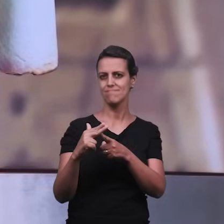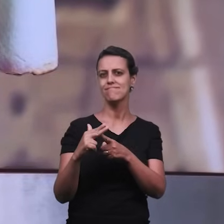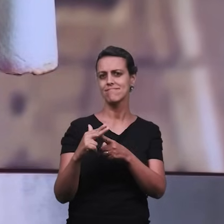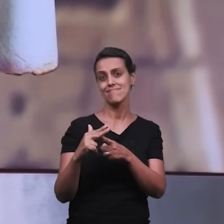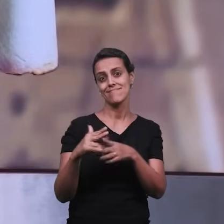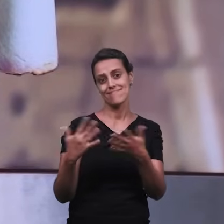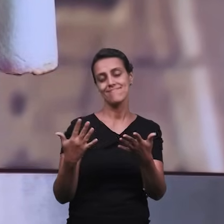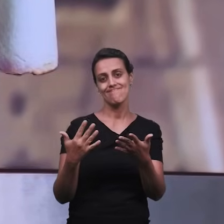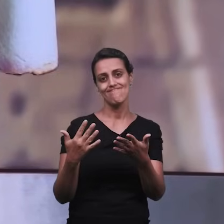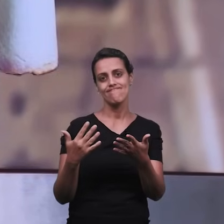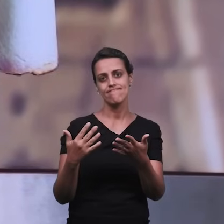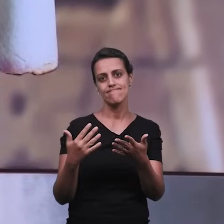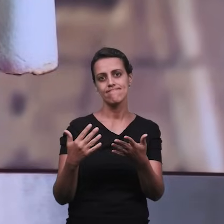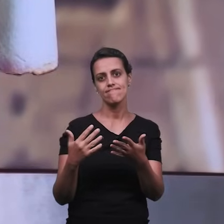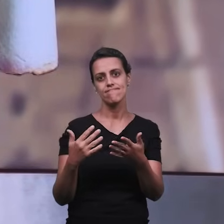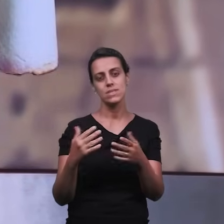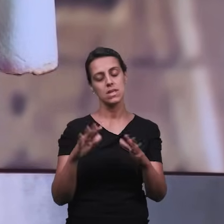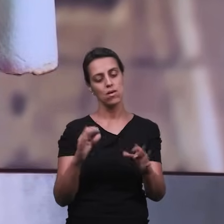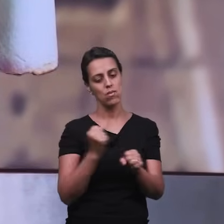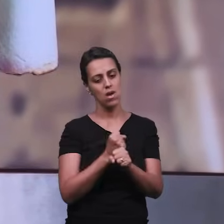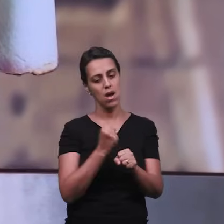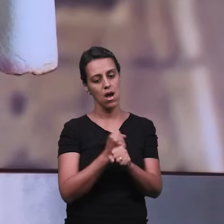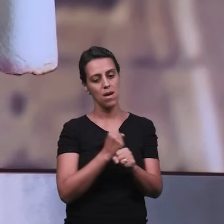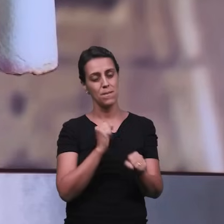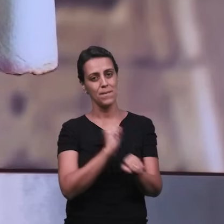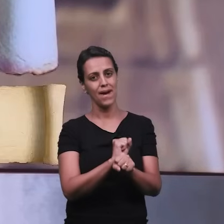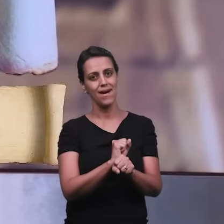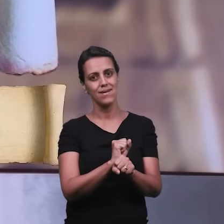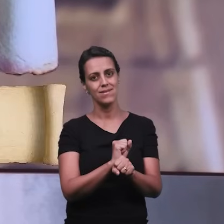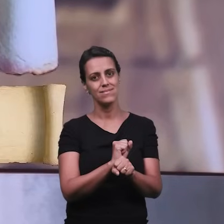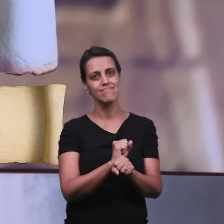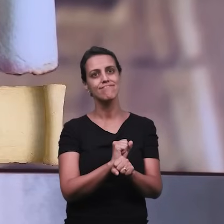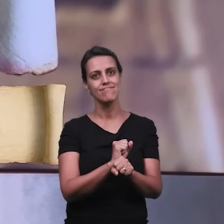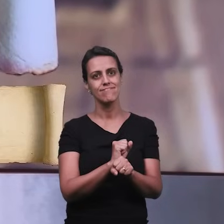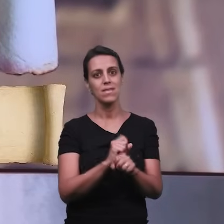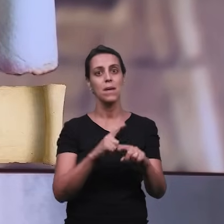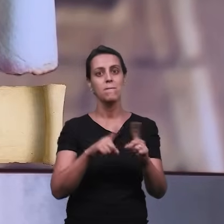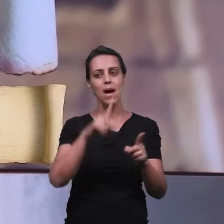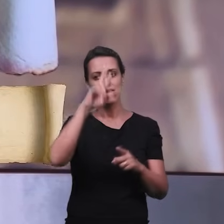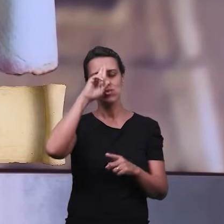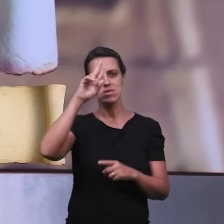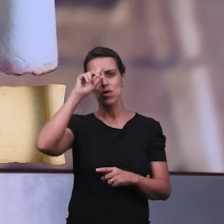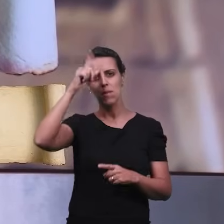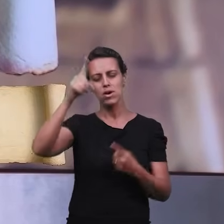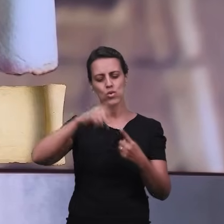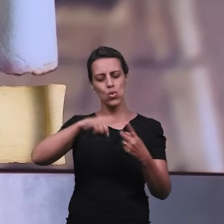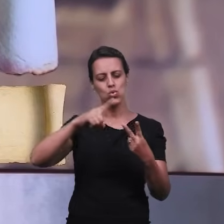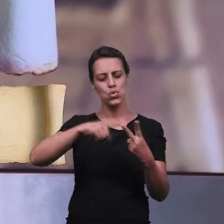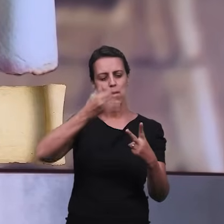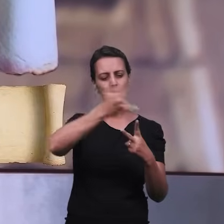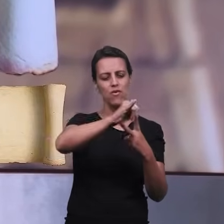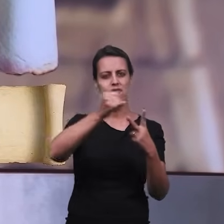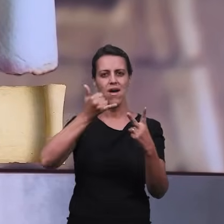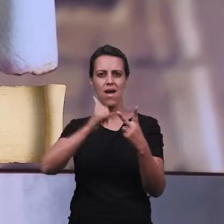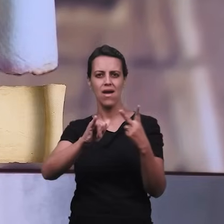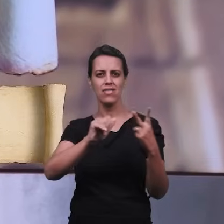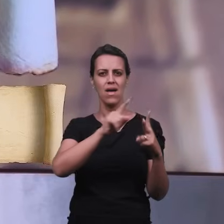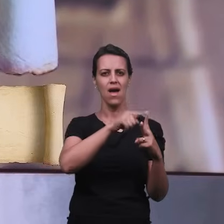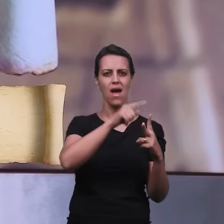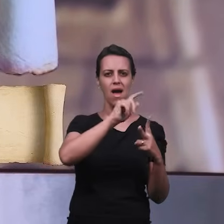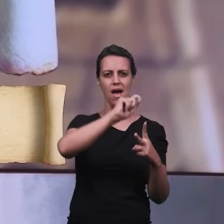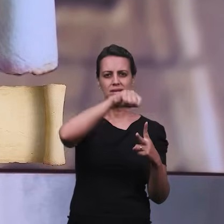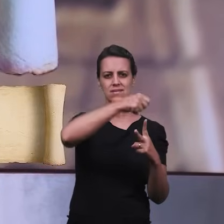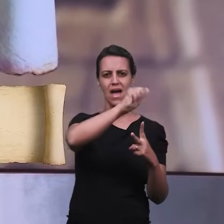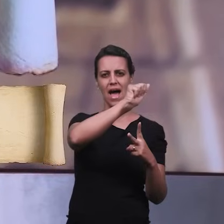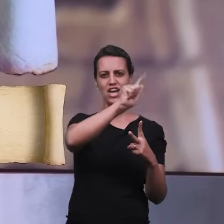meio que parada. O Senhor então enviou os profetas Ageu e Zacarias, orientando